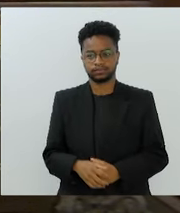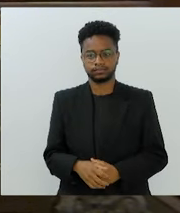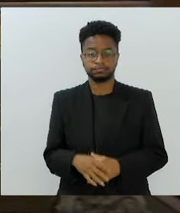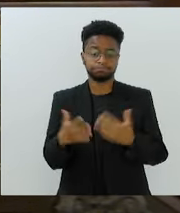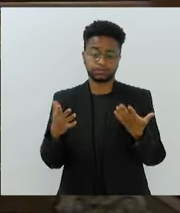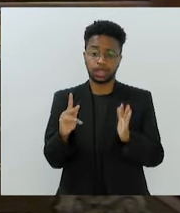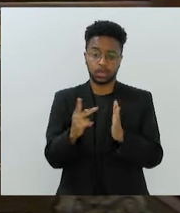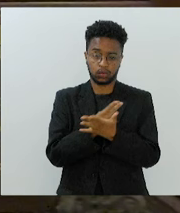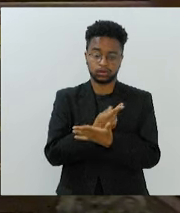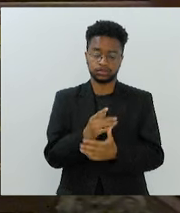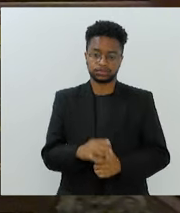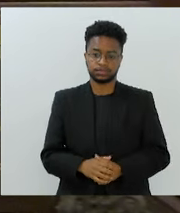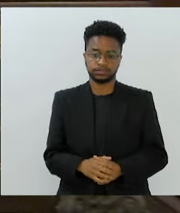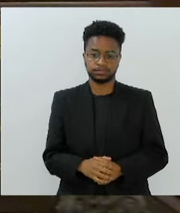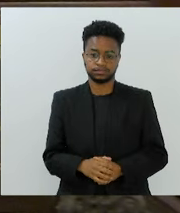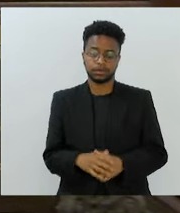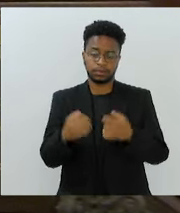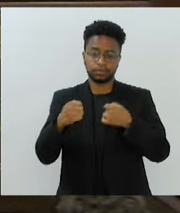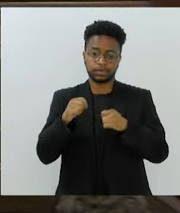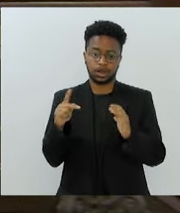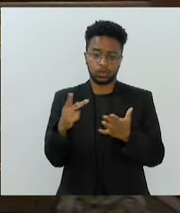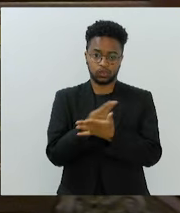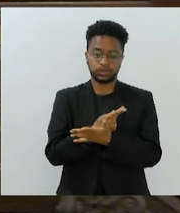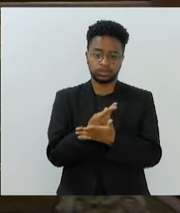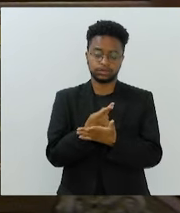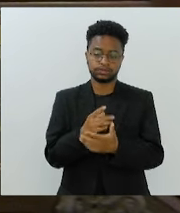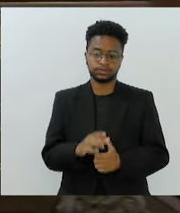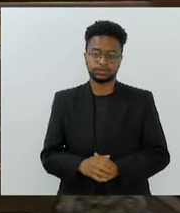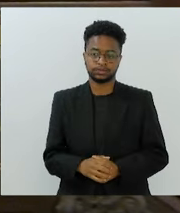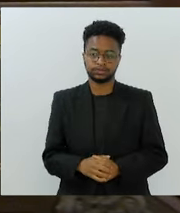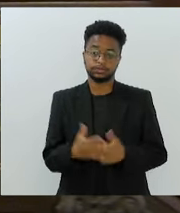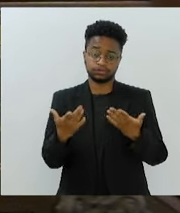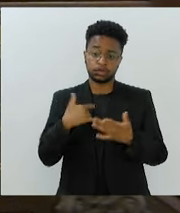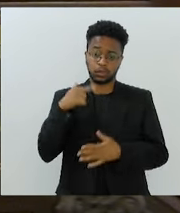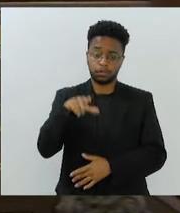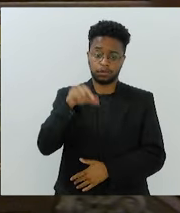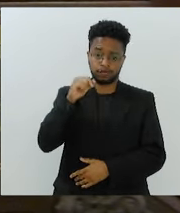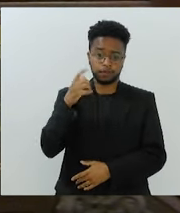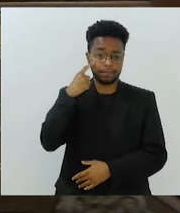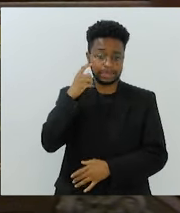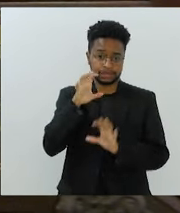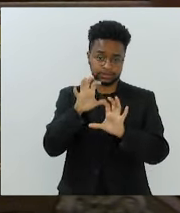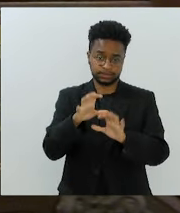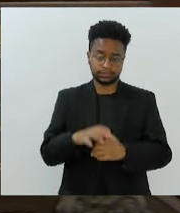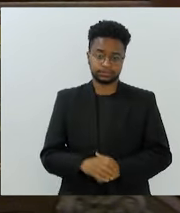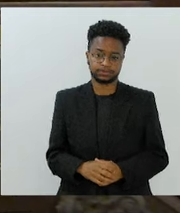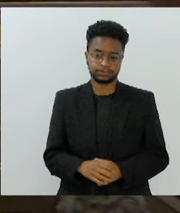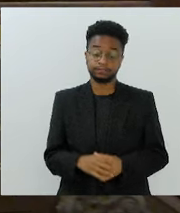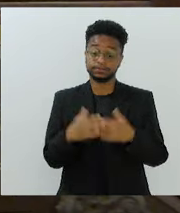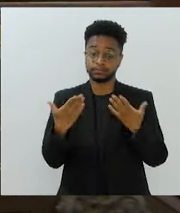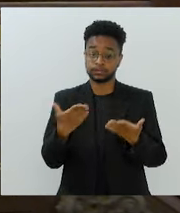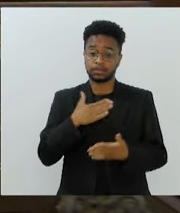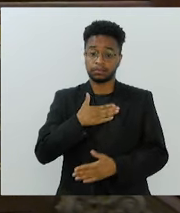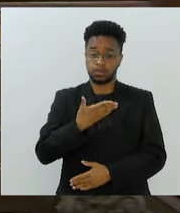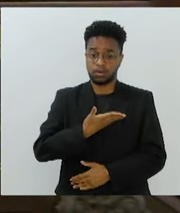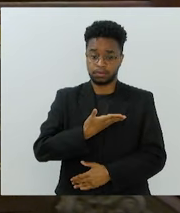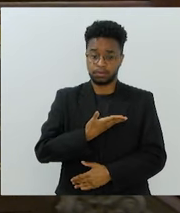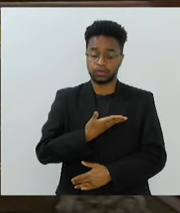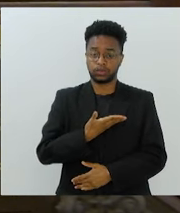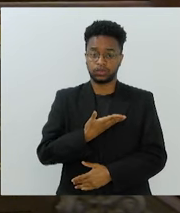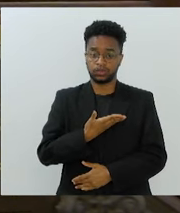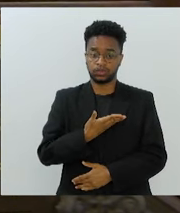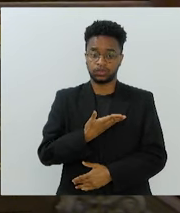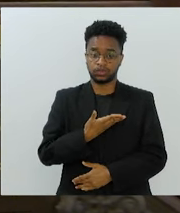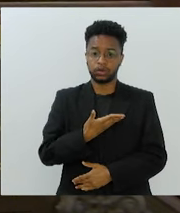Aconteceu. Tinha que acontecer da forma que aconteceu, eu prefiro pensar assim. E, meus amigos, quando as